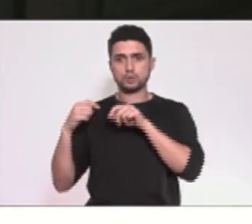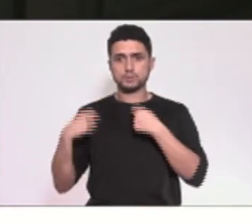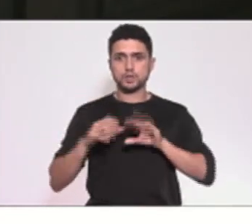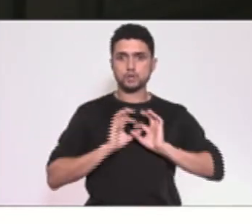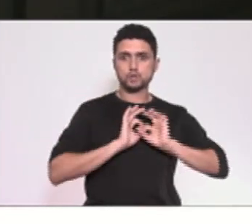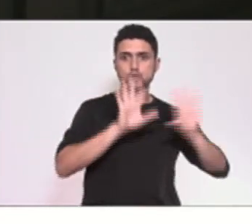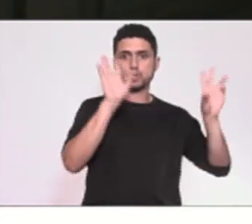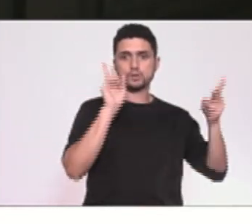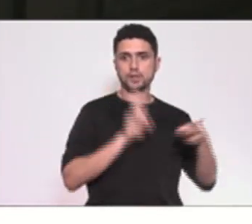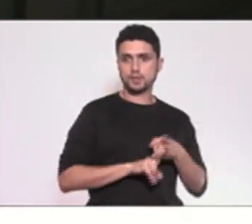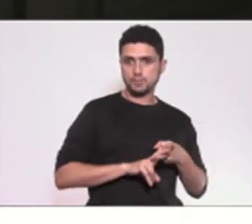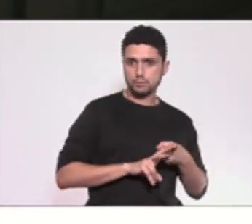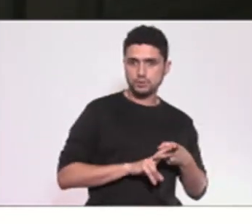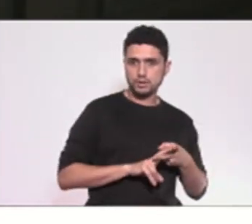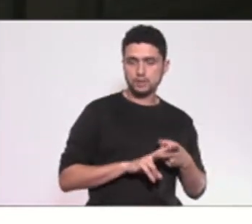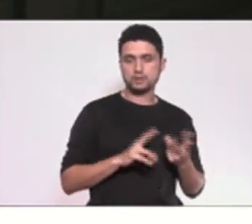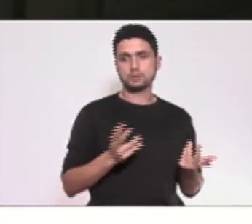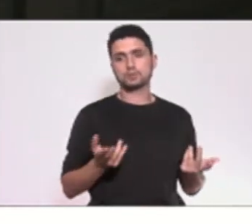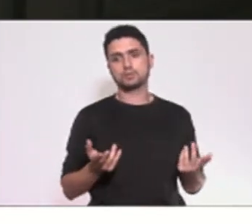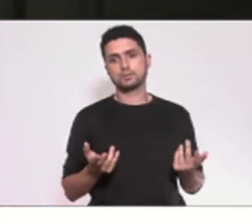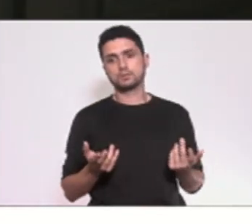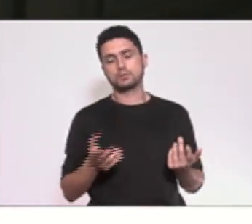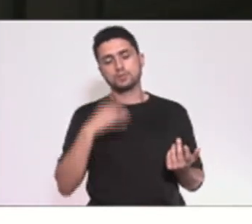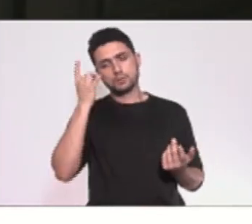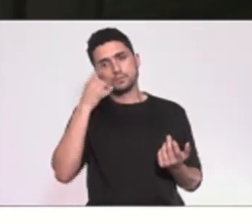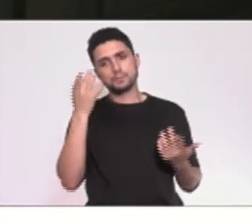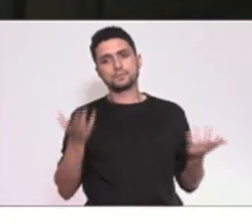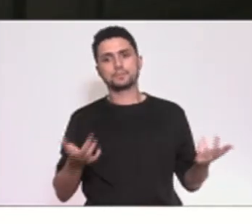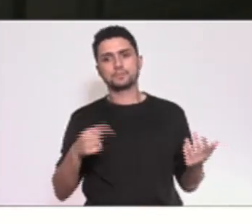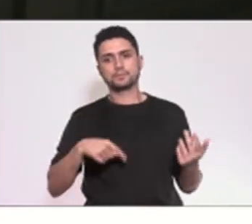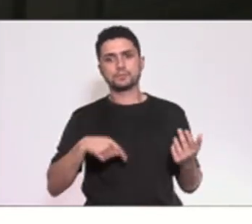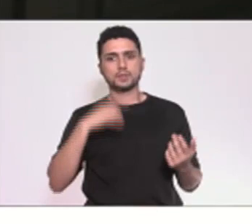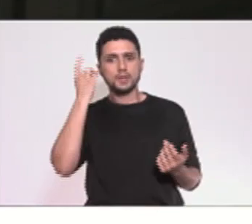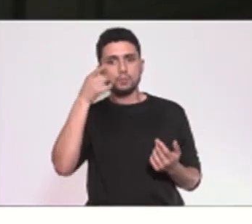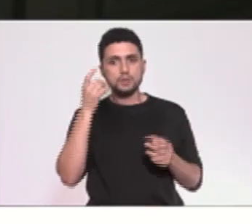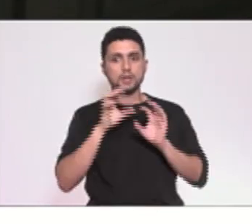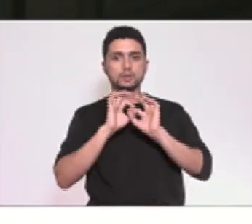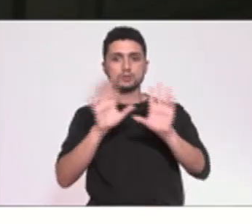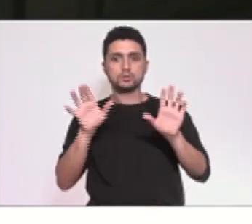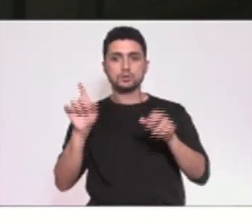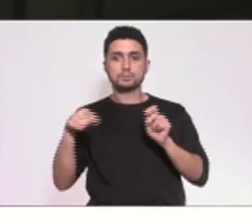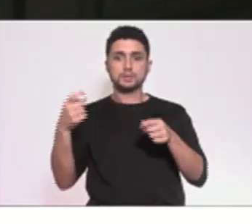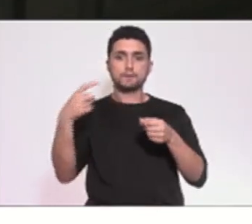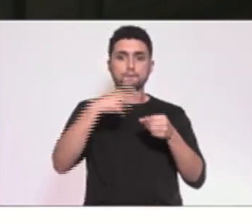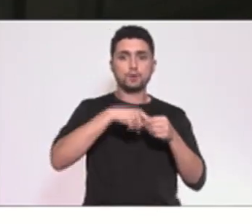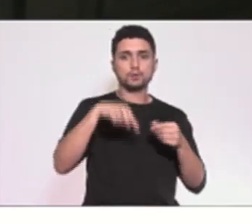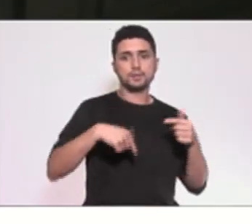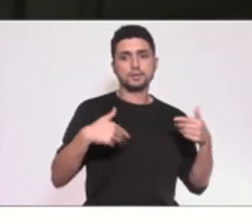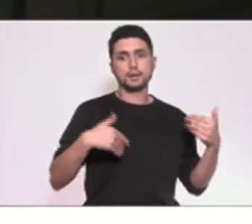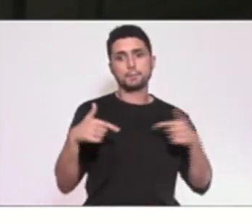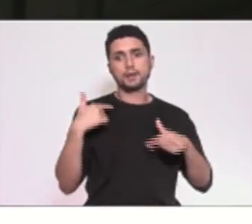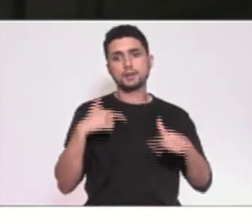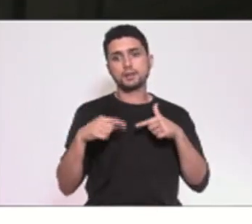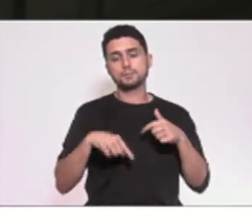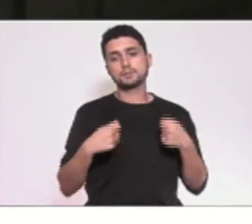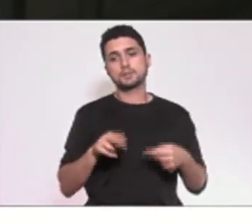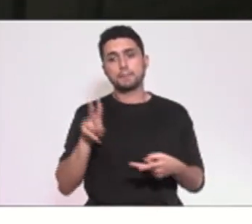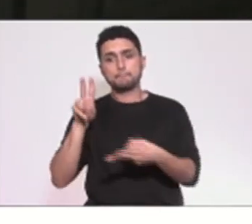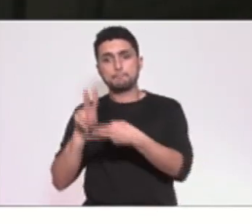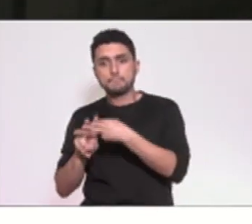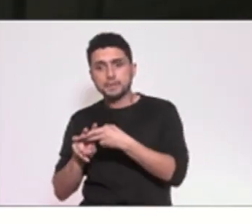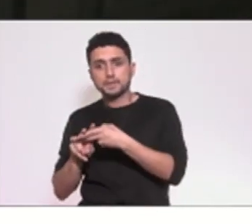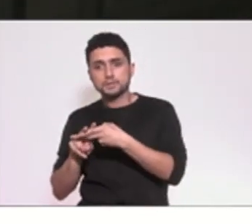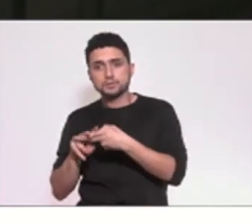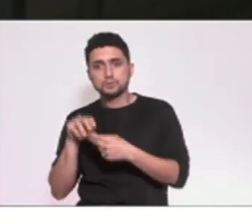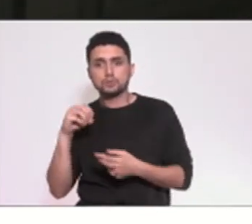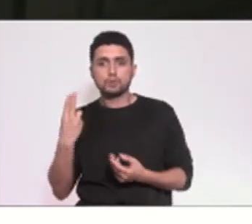os deputados. E esta casa, realmente, depois do deputado solto, que teria que vir para esta casa se tivesse que manter os presos